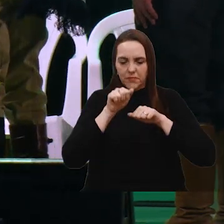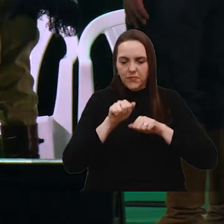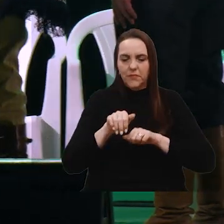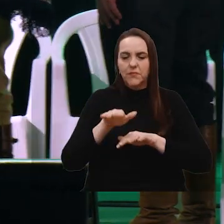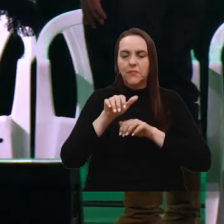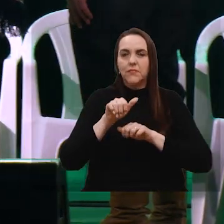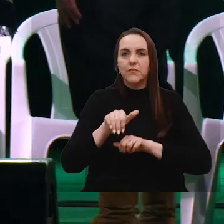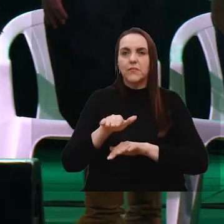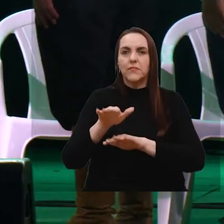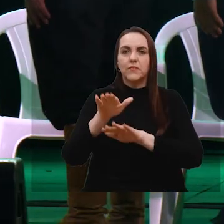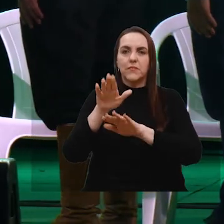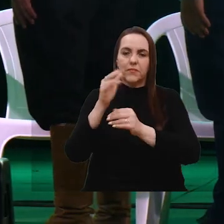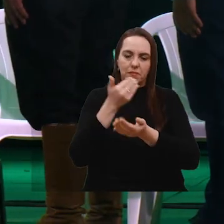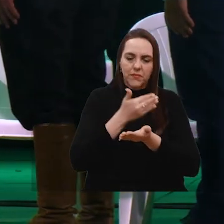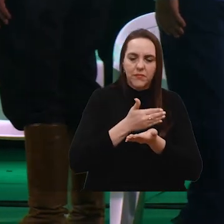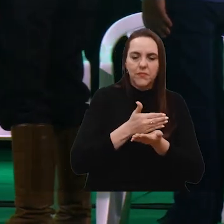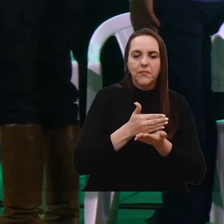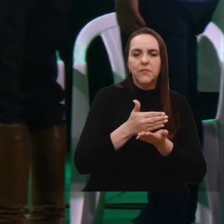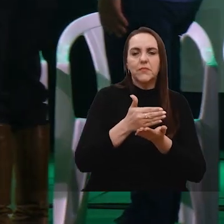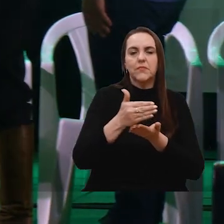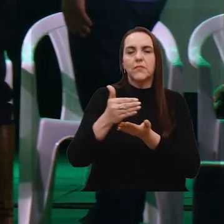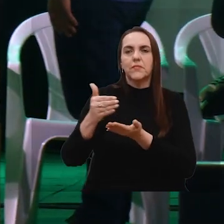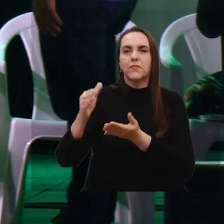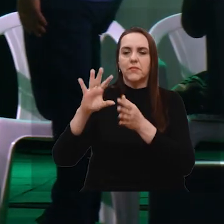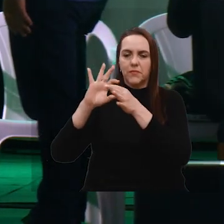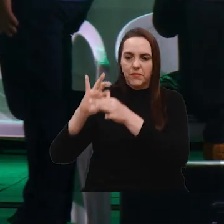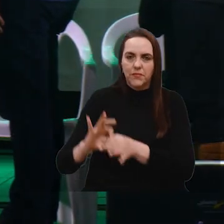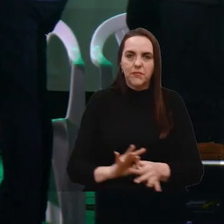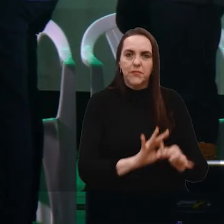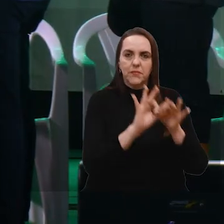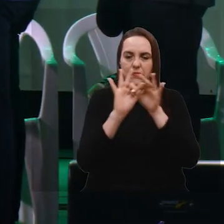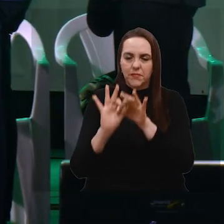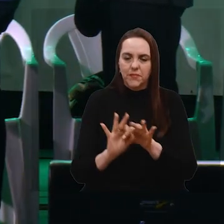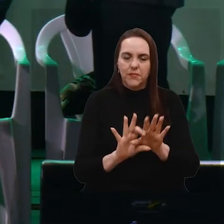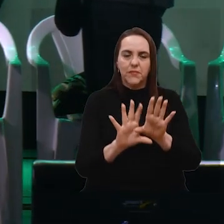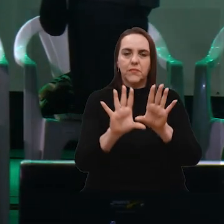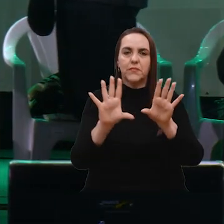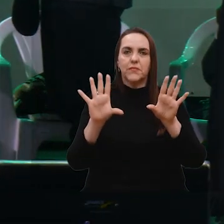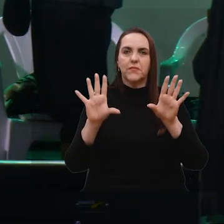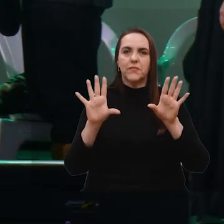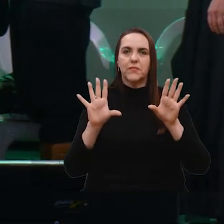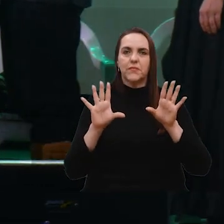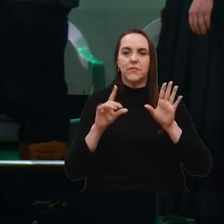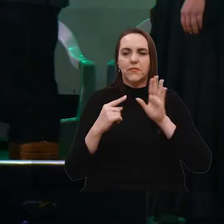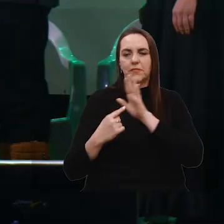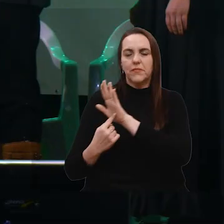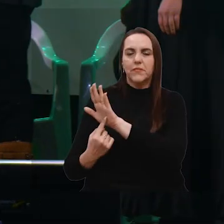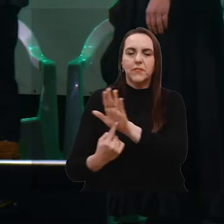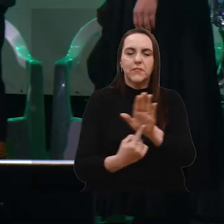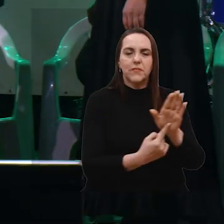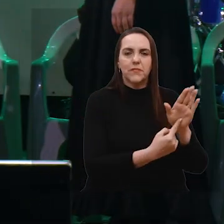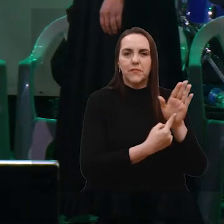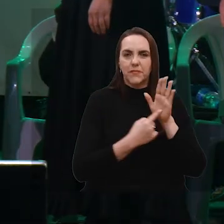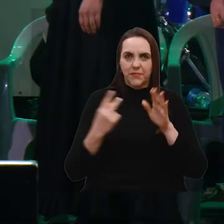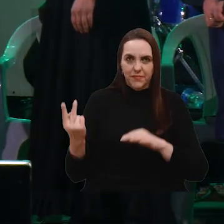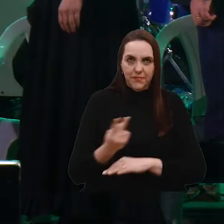divindade. Foi o 20 de setembro, o precursor